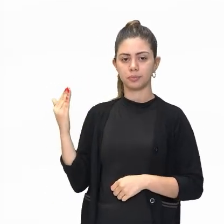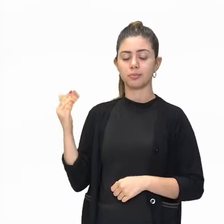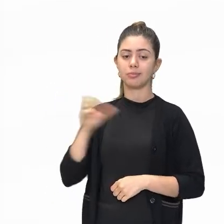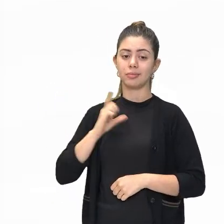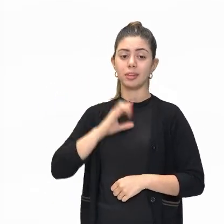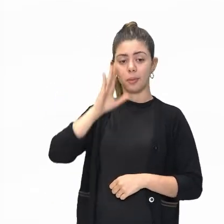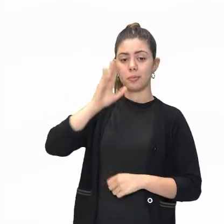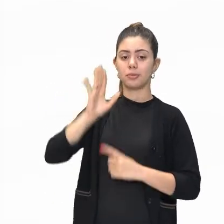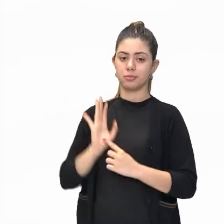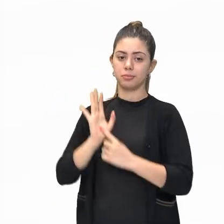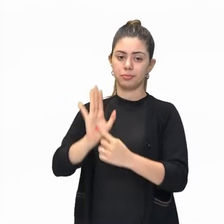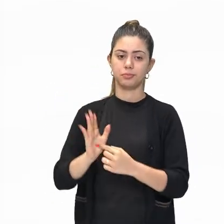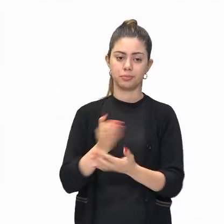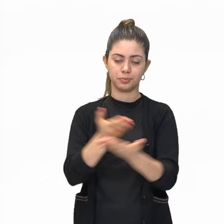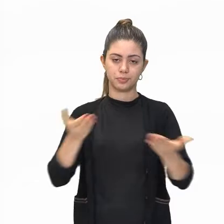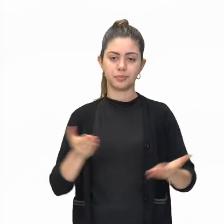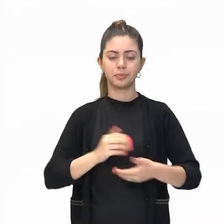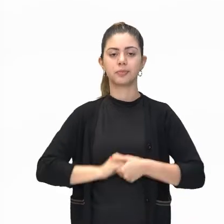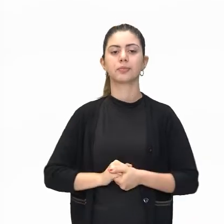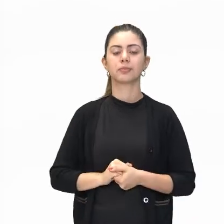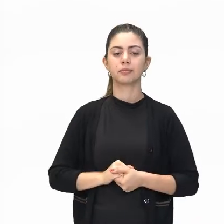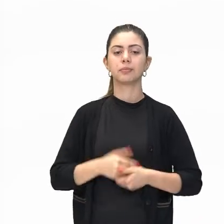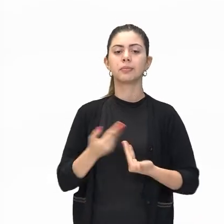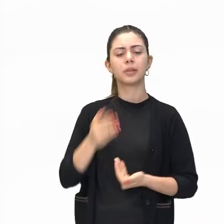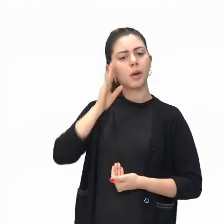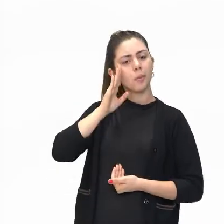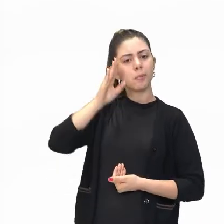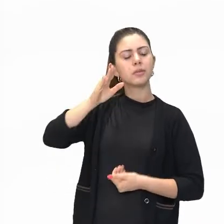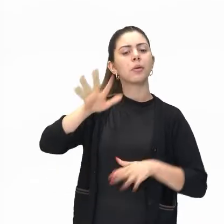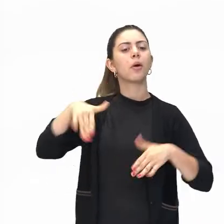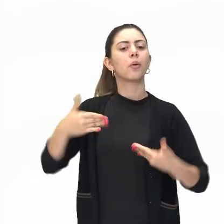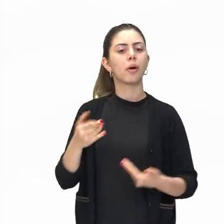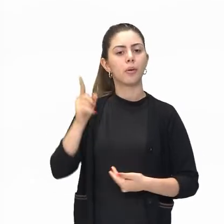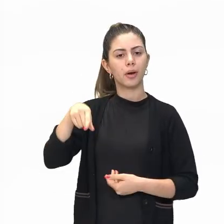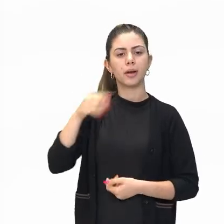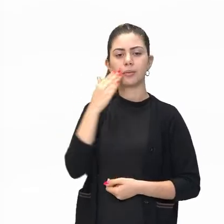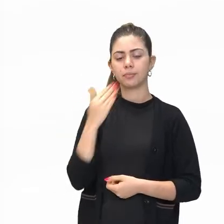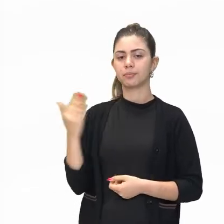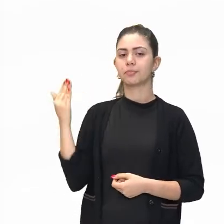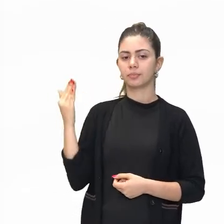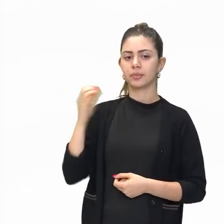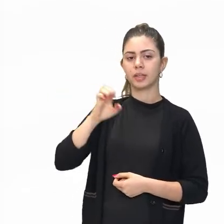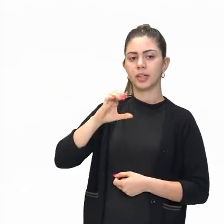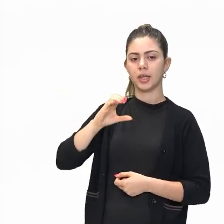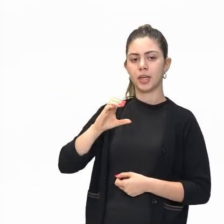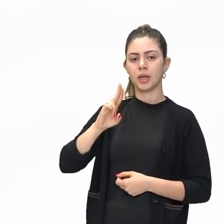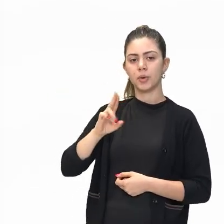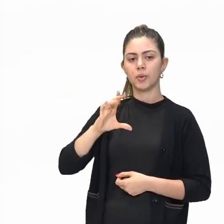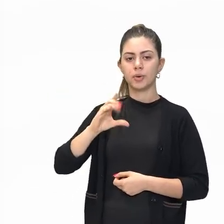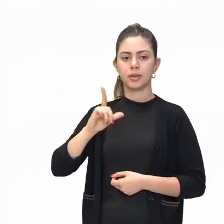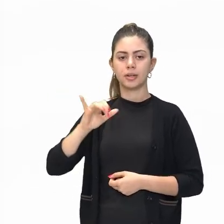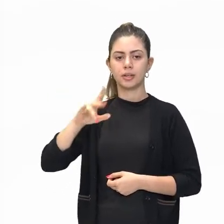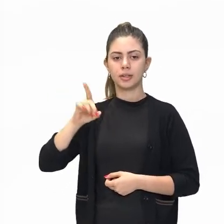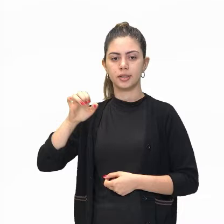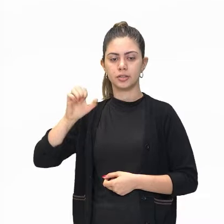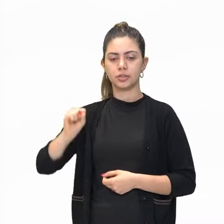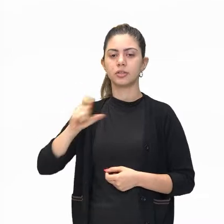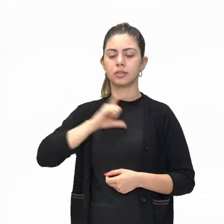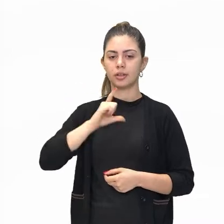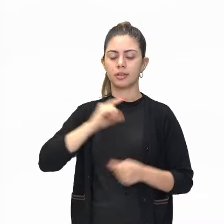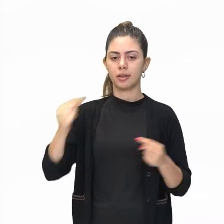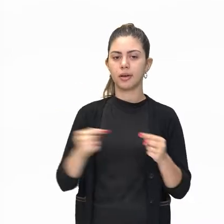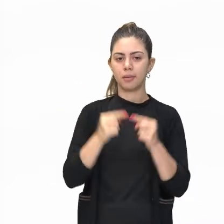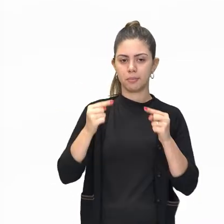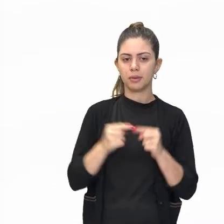os principais, tá bom? Então, um dos principais aí, Euclides da Cunha, tá? E aí ele trouxe a obra Os